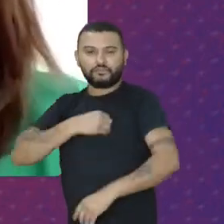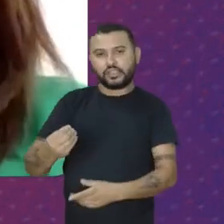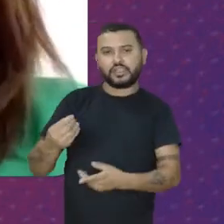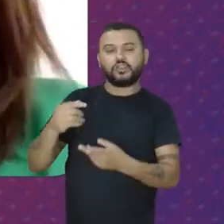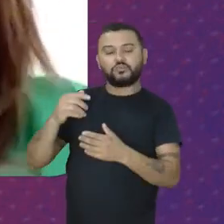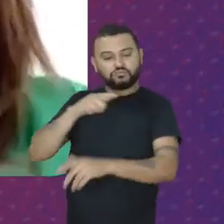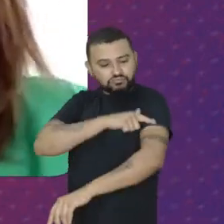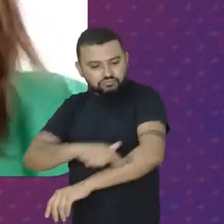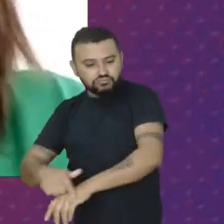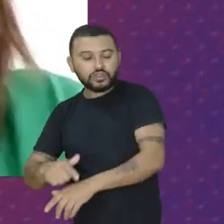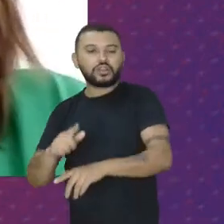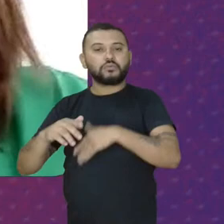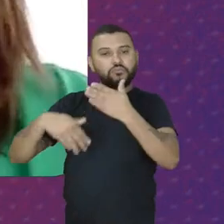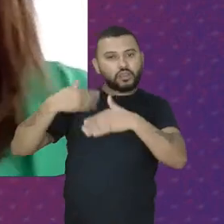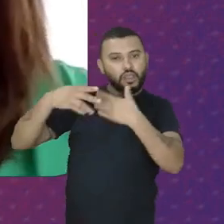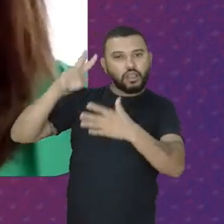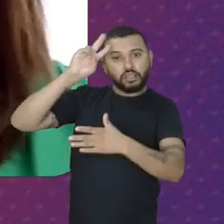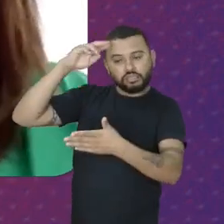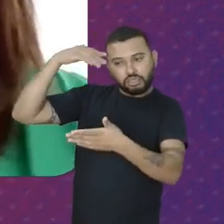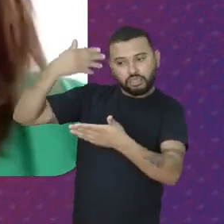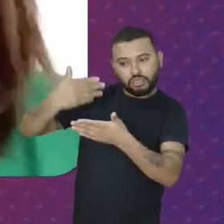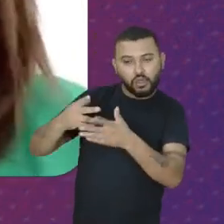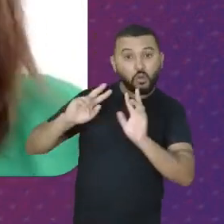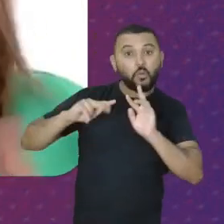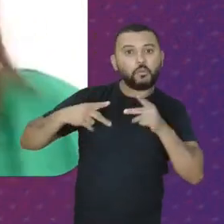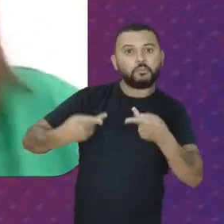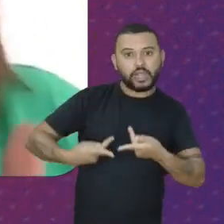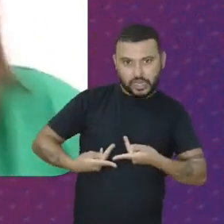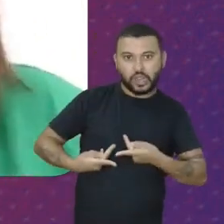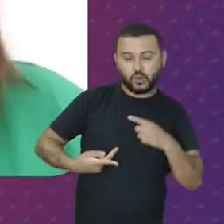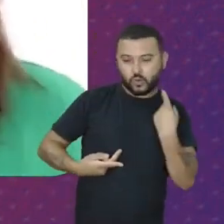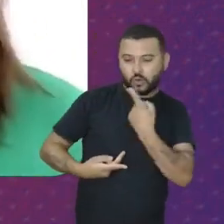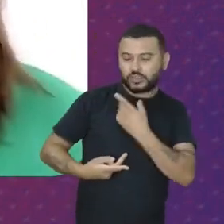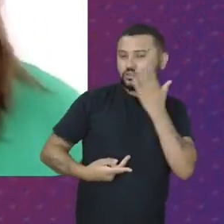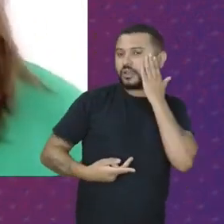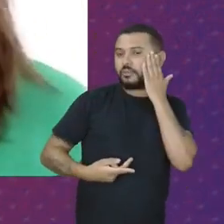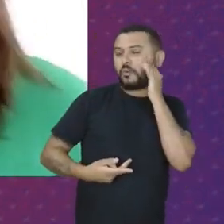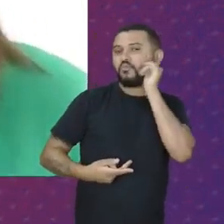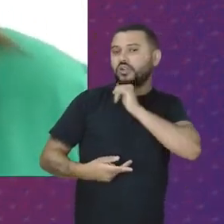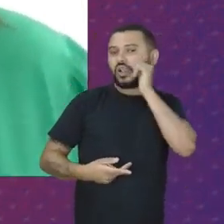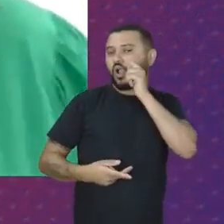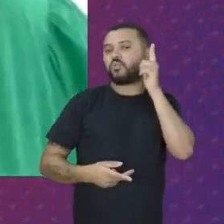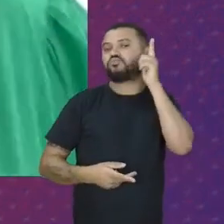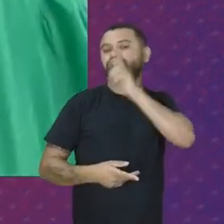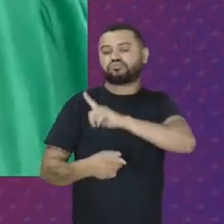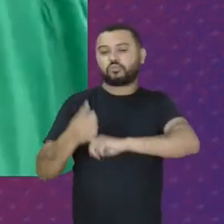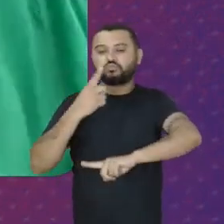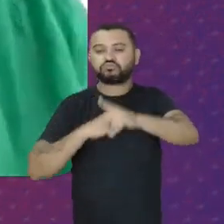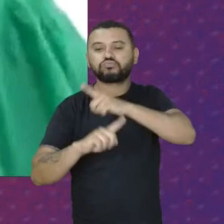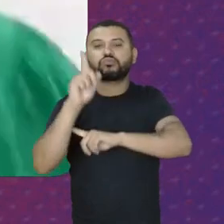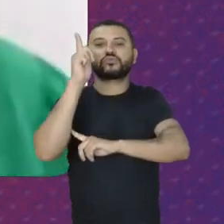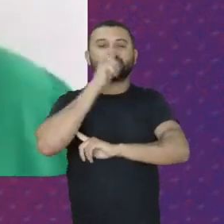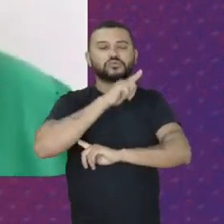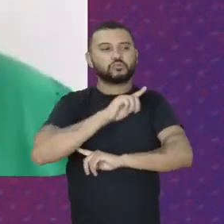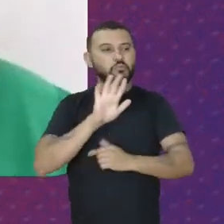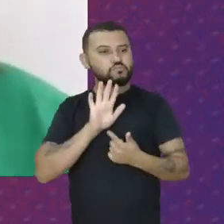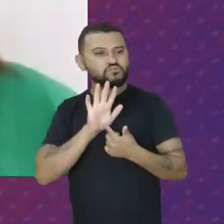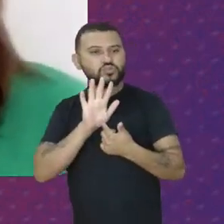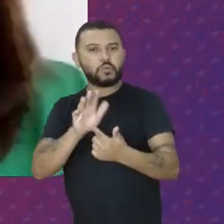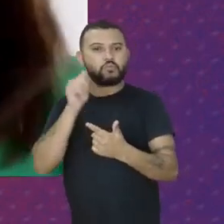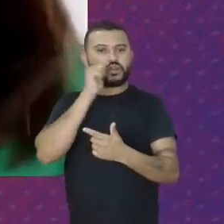e ao longo da história da própria humanidade, as mulheres elas foram se